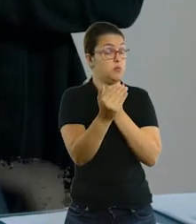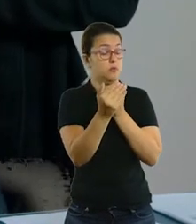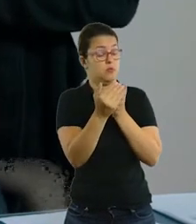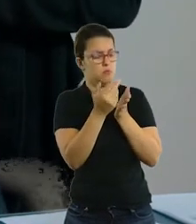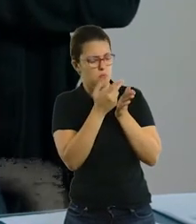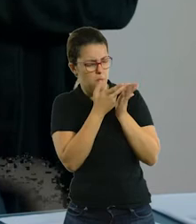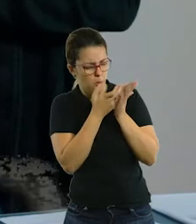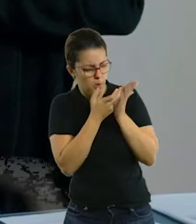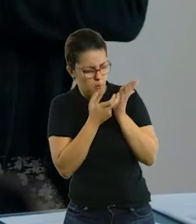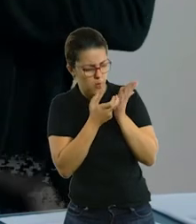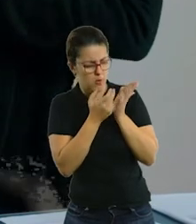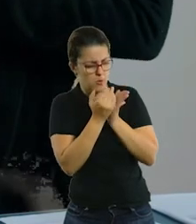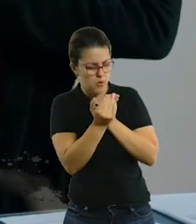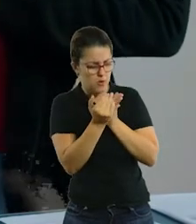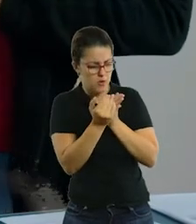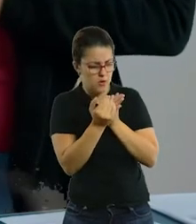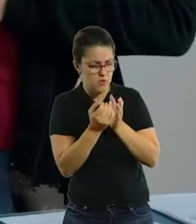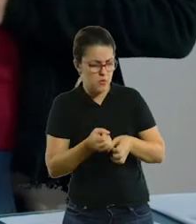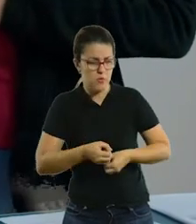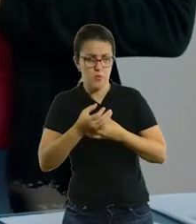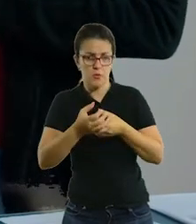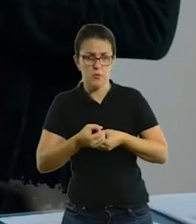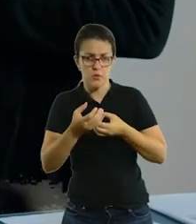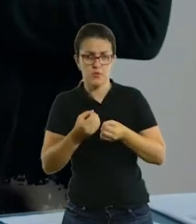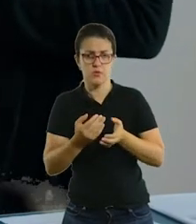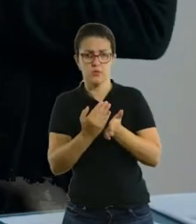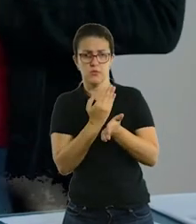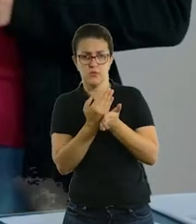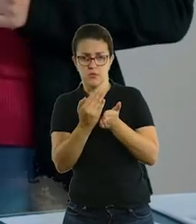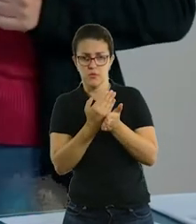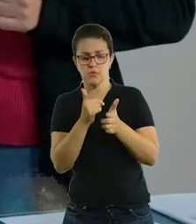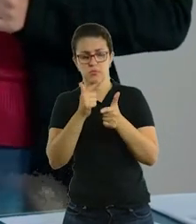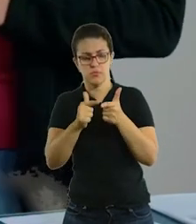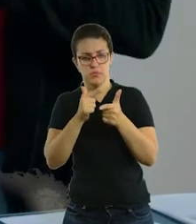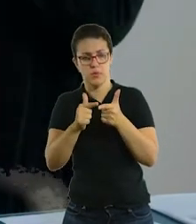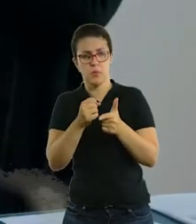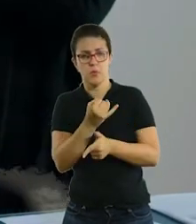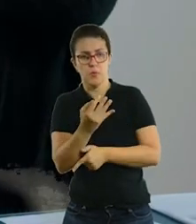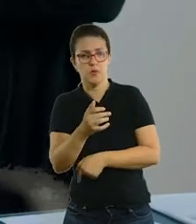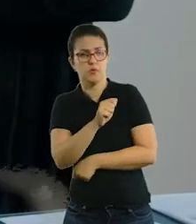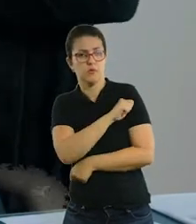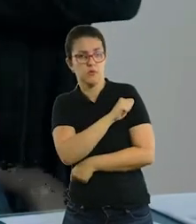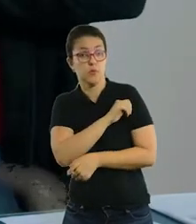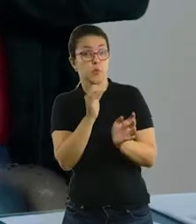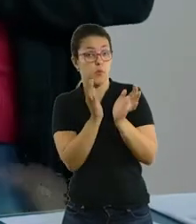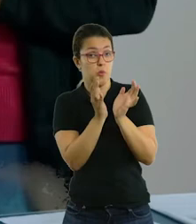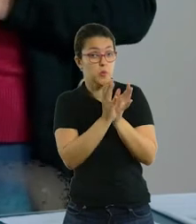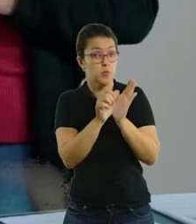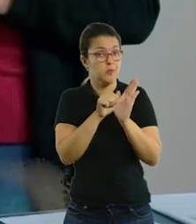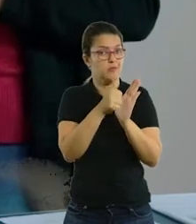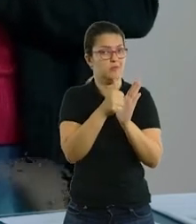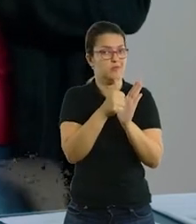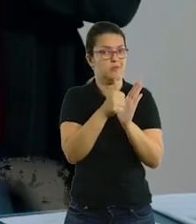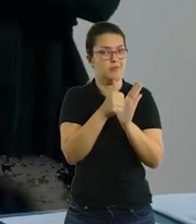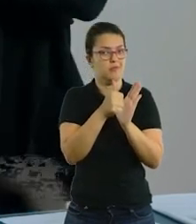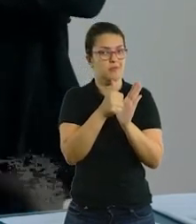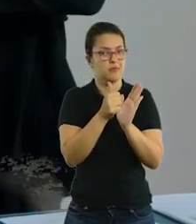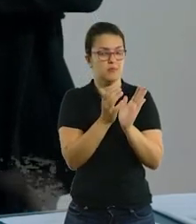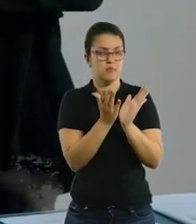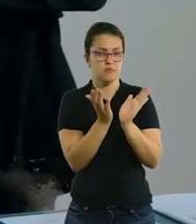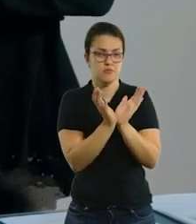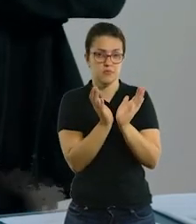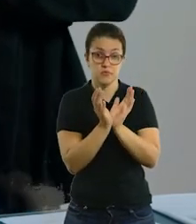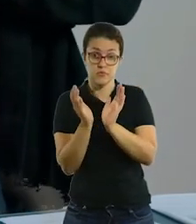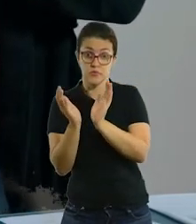no início. Depois, destaque as informações dadas no problema, o número de alunos que estudam no primeiro turno e